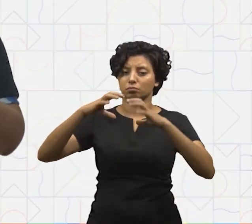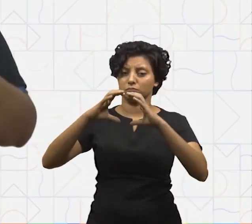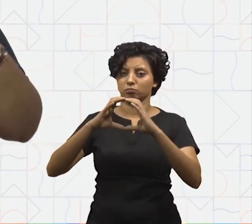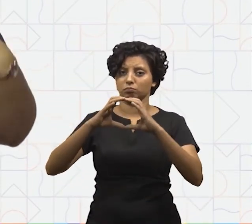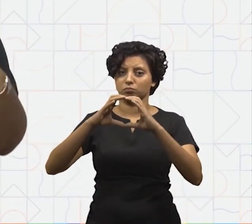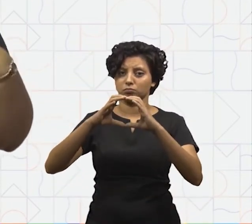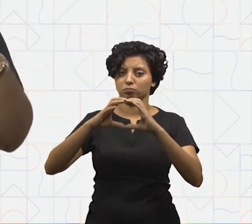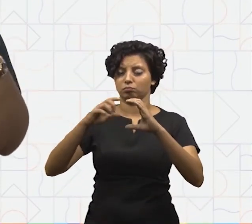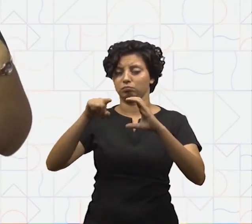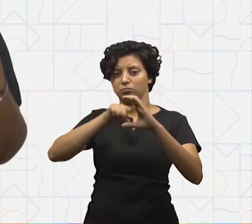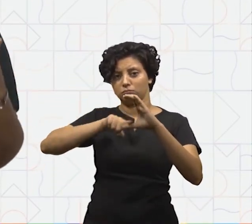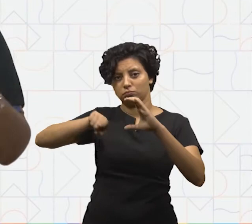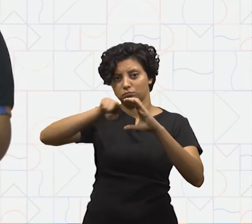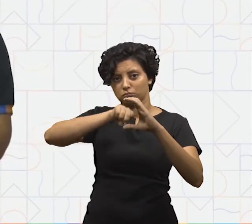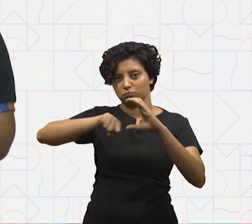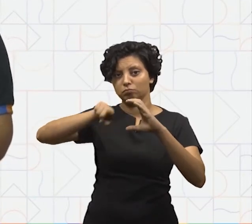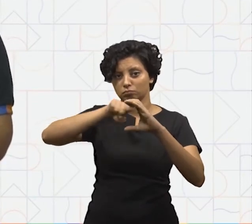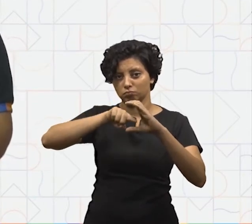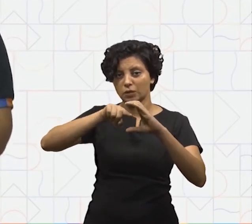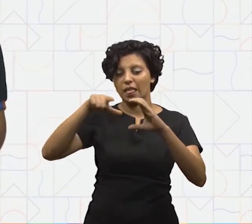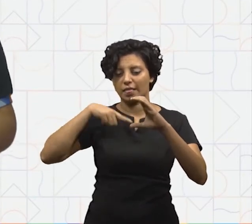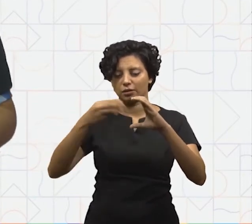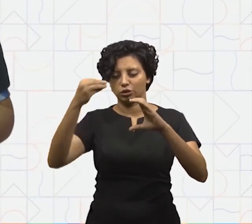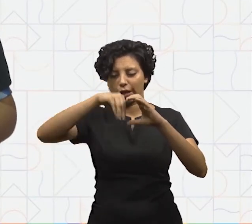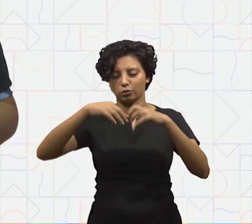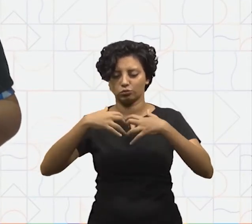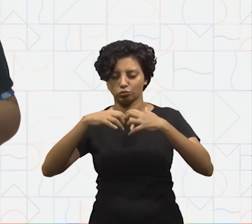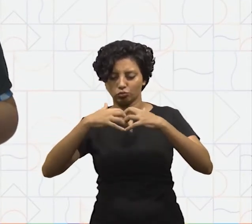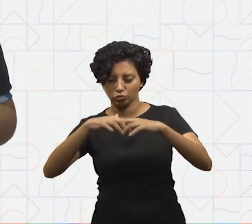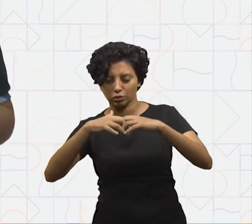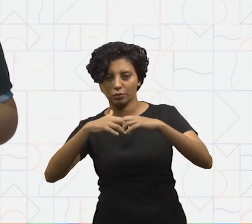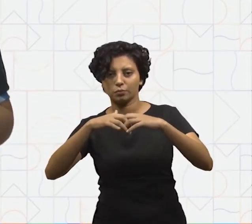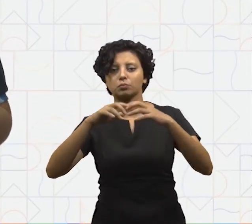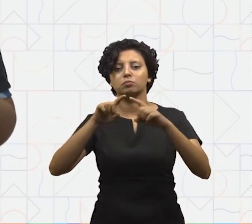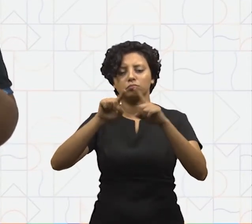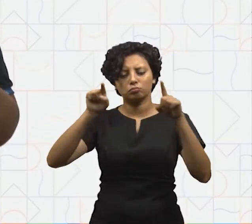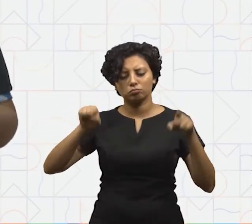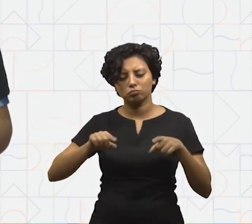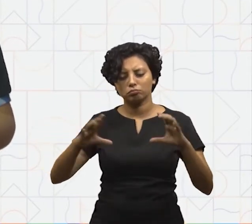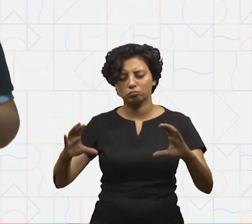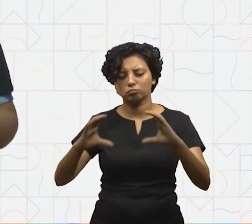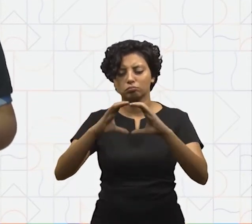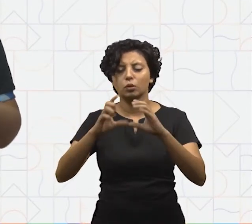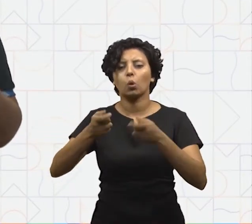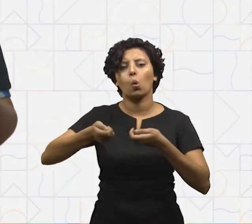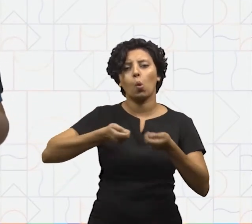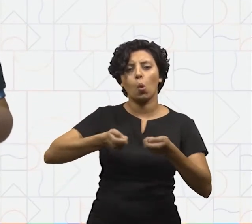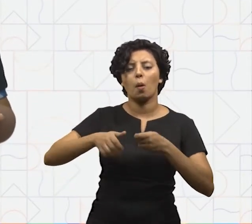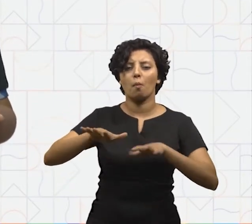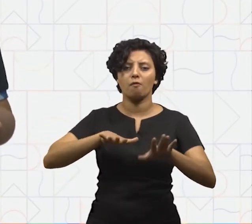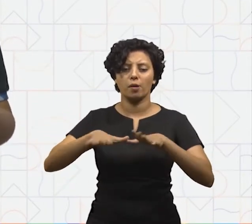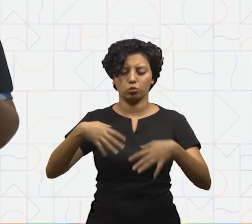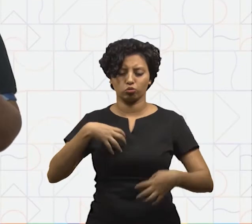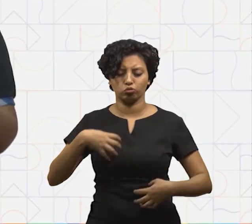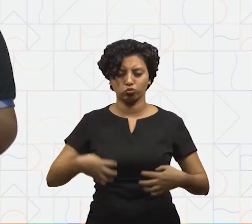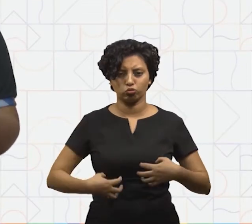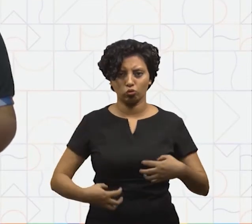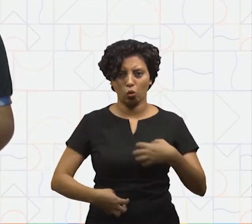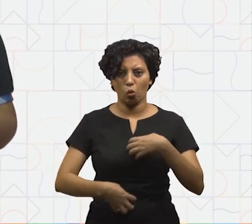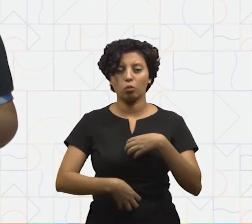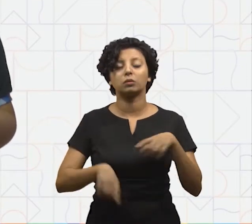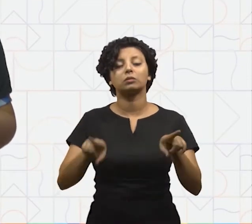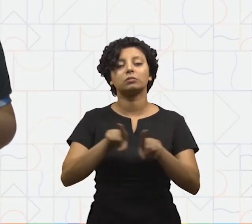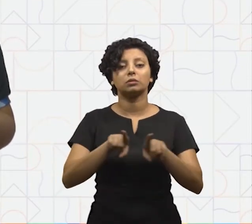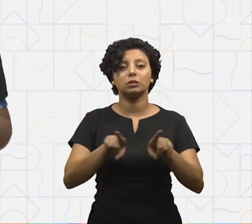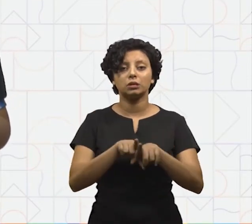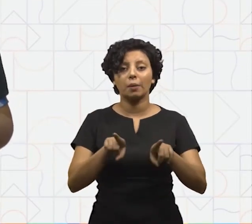o local do famoso cérebro, sabe? É o encéfalo quem controla o movimento dos órgãos. Além